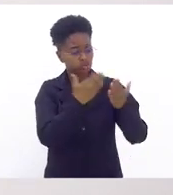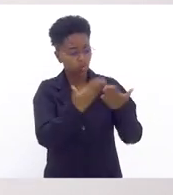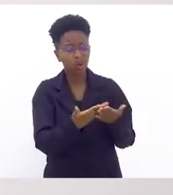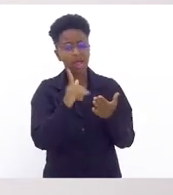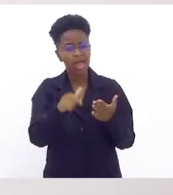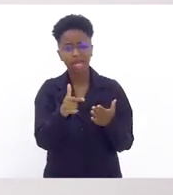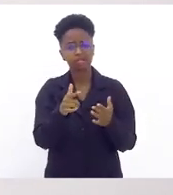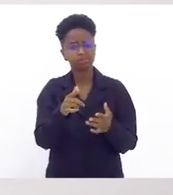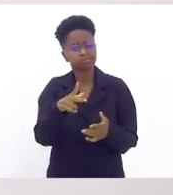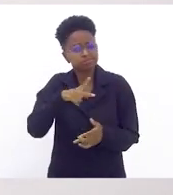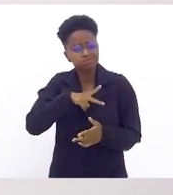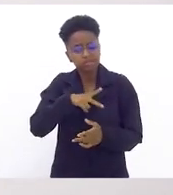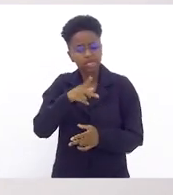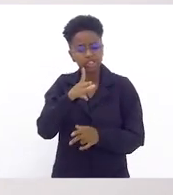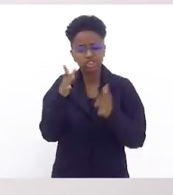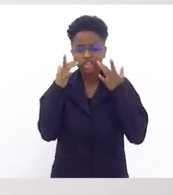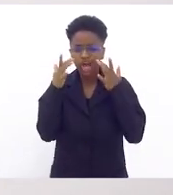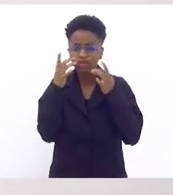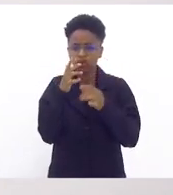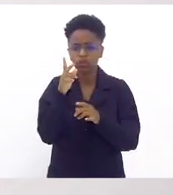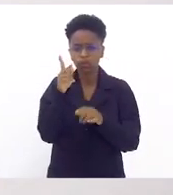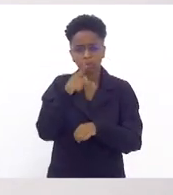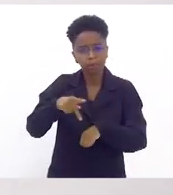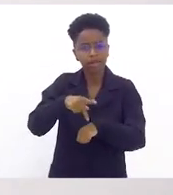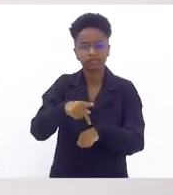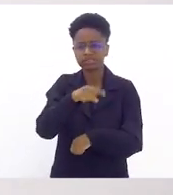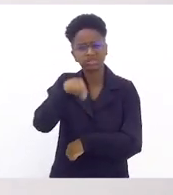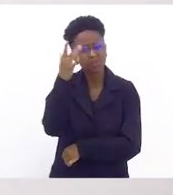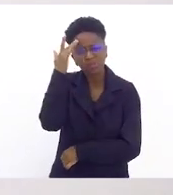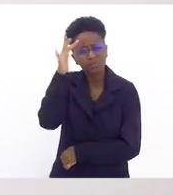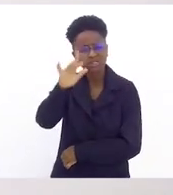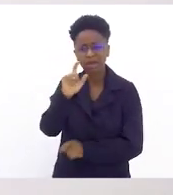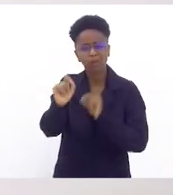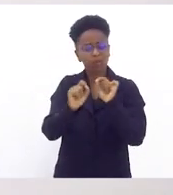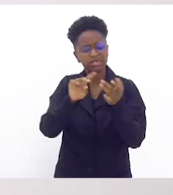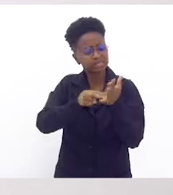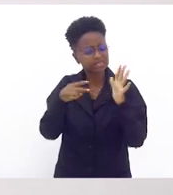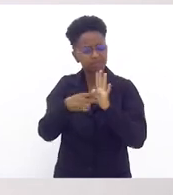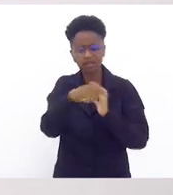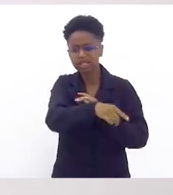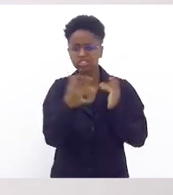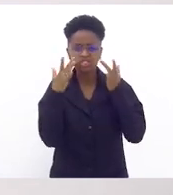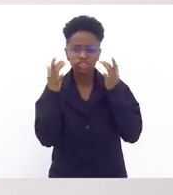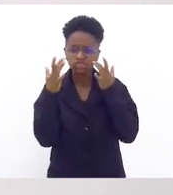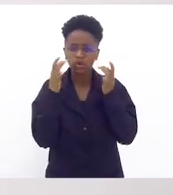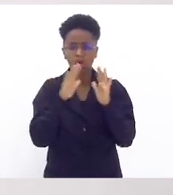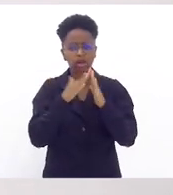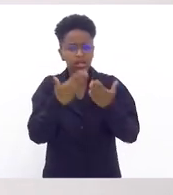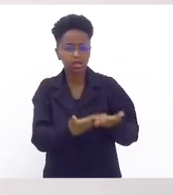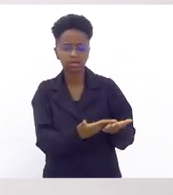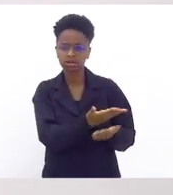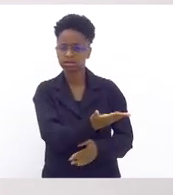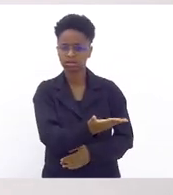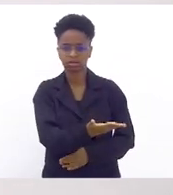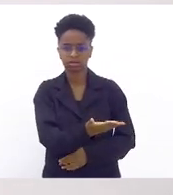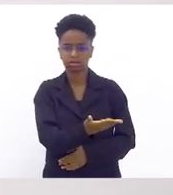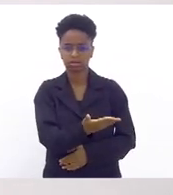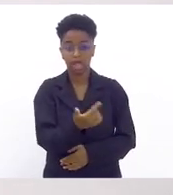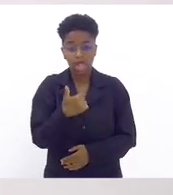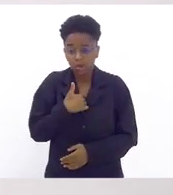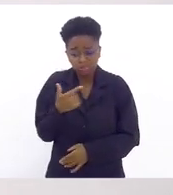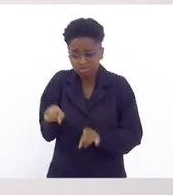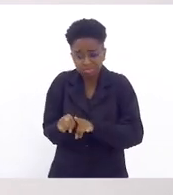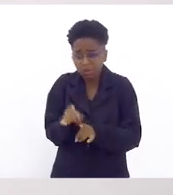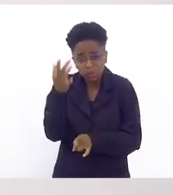uma joia do Teatro Nacional Vocês não tem ideia do que é a escola de teatro Martins Pena nem